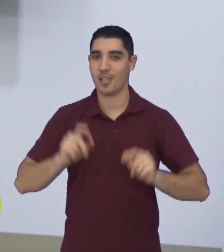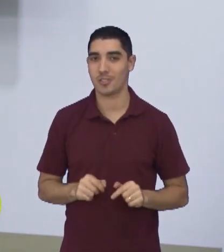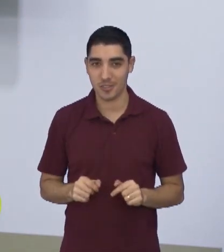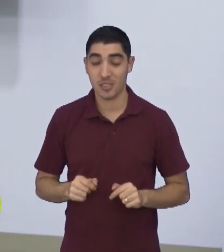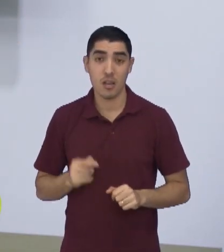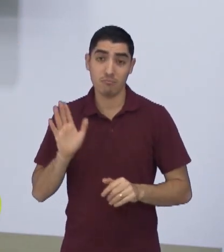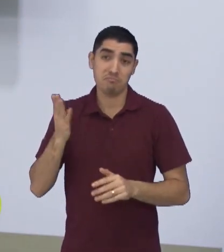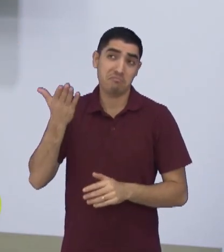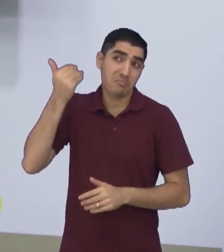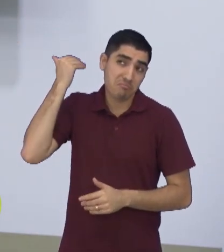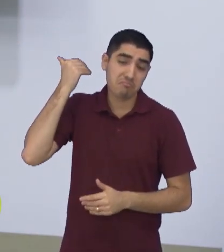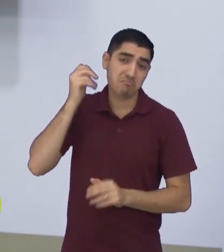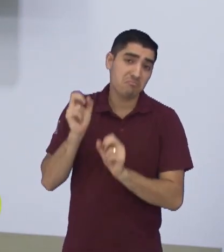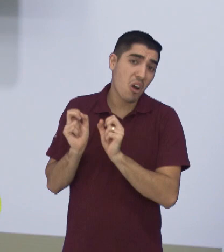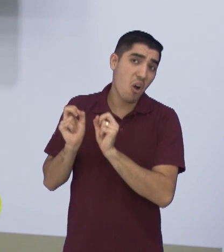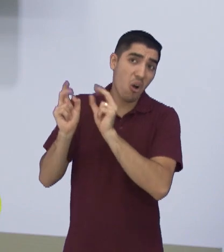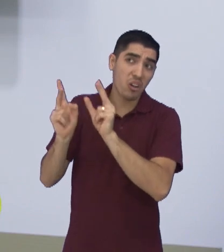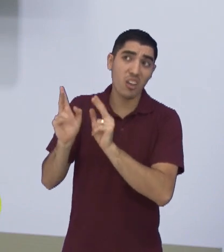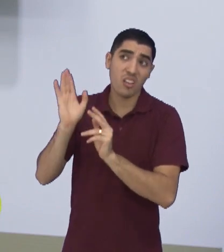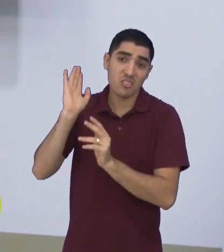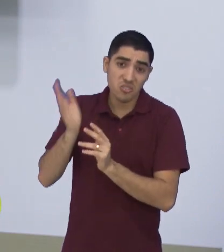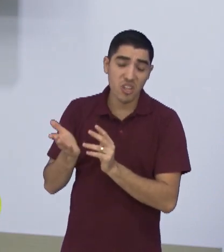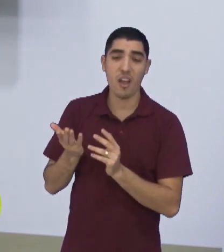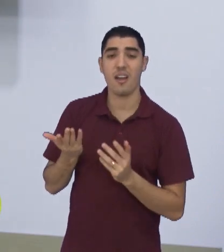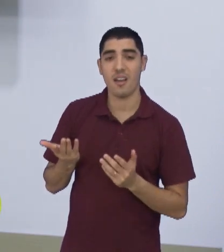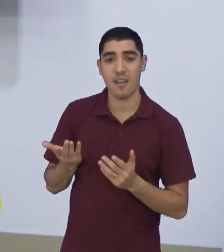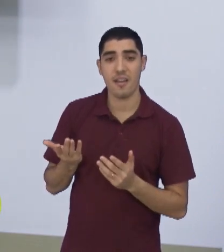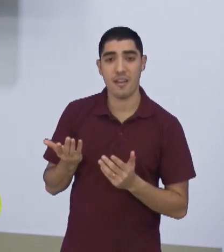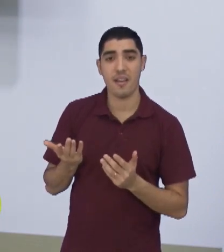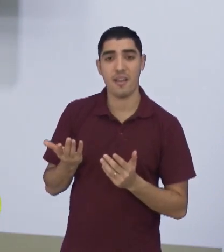é lógico que às vezes influencia um pouco, mas